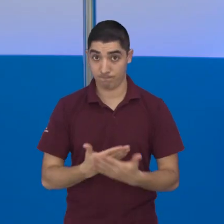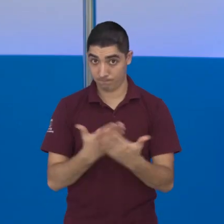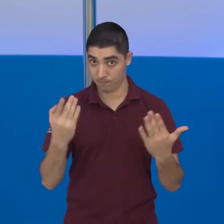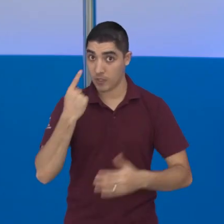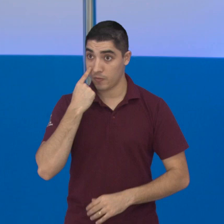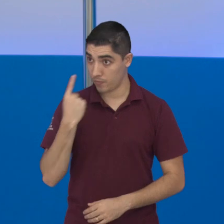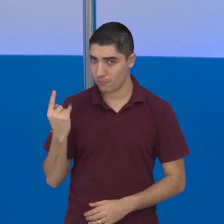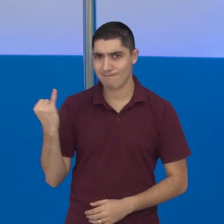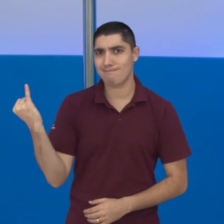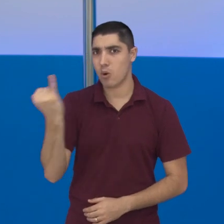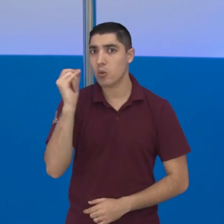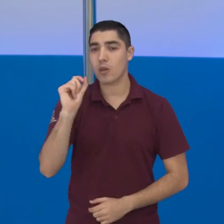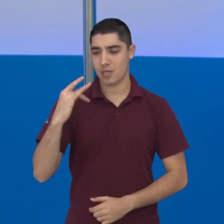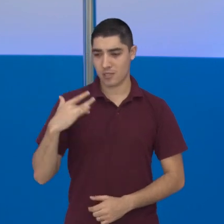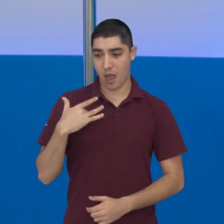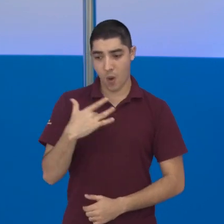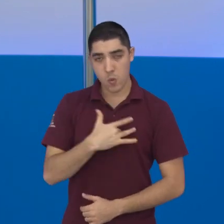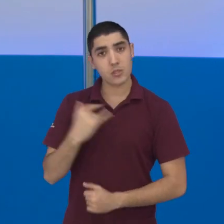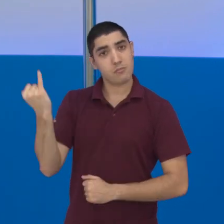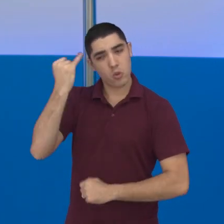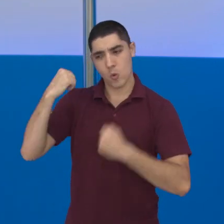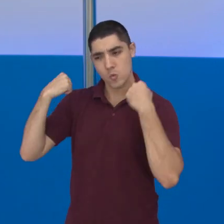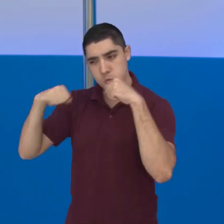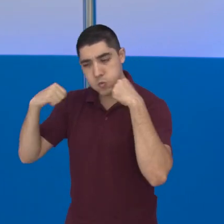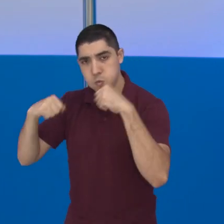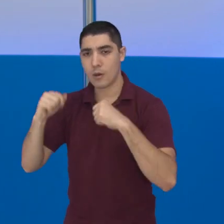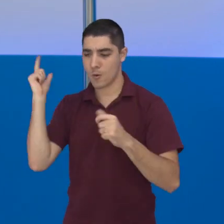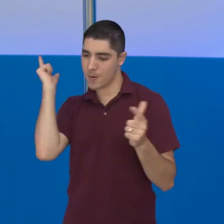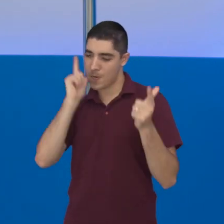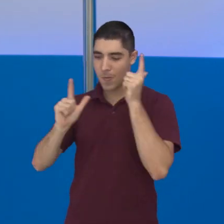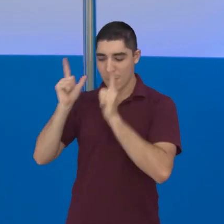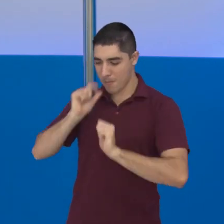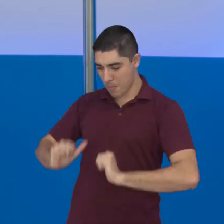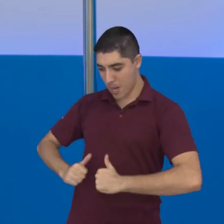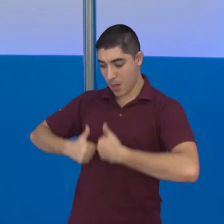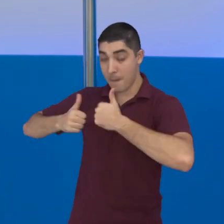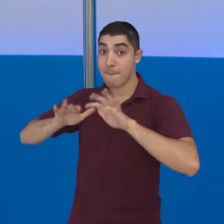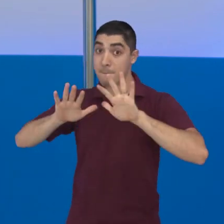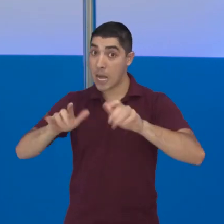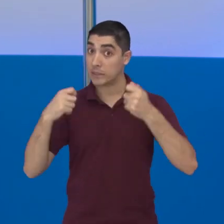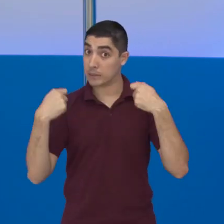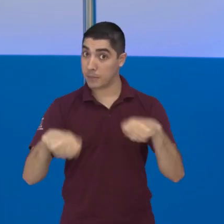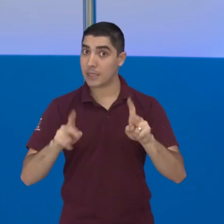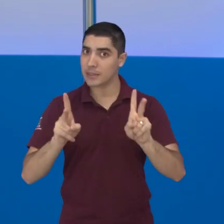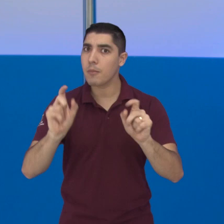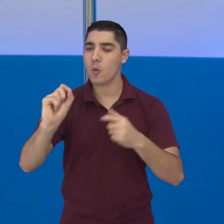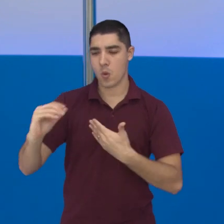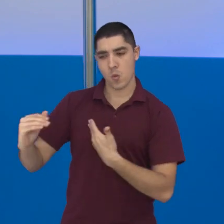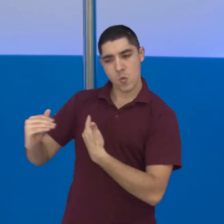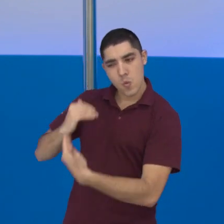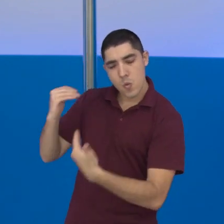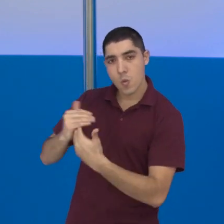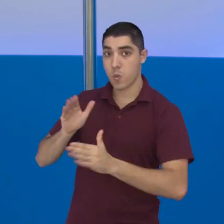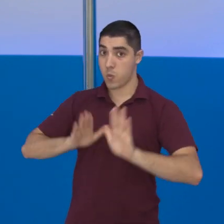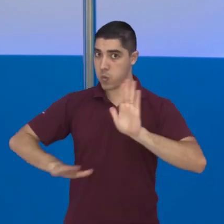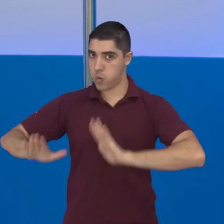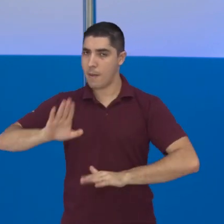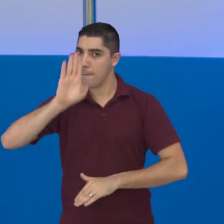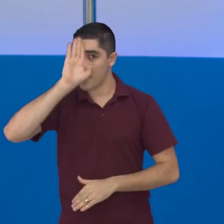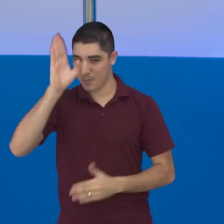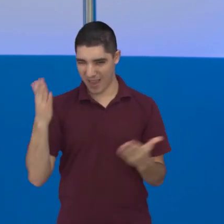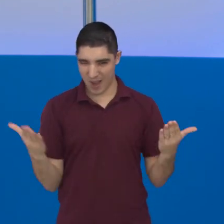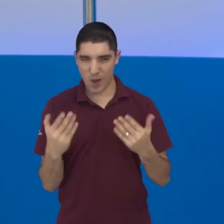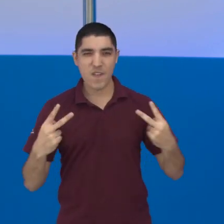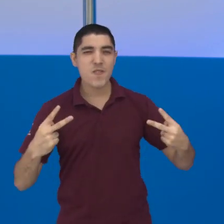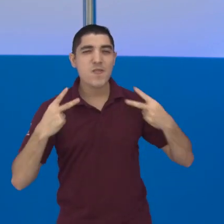e pessoal realmente manter uma Vida Ativa traz inúmeros benefícios Mas claro que tudo tem que ser feito com orientação e cuidado